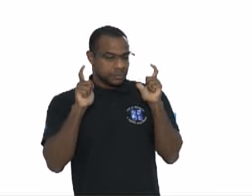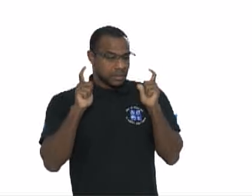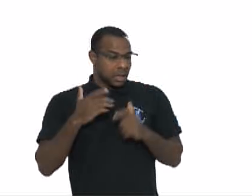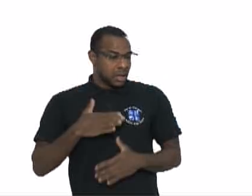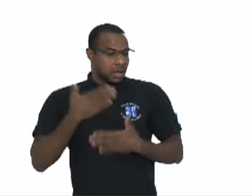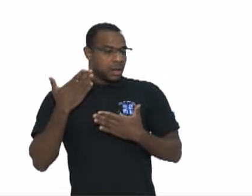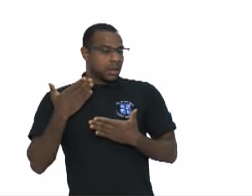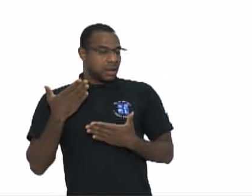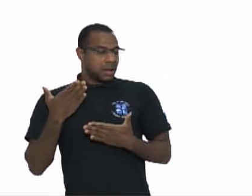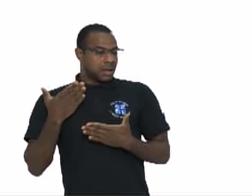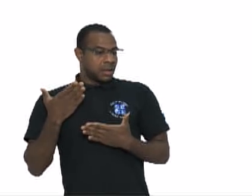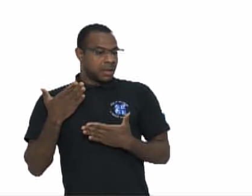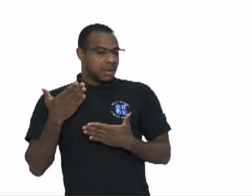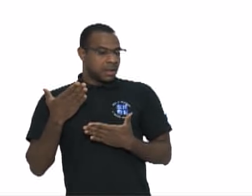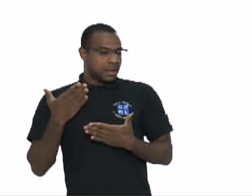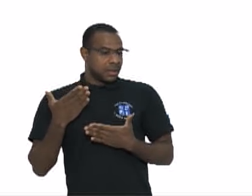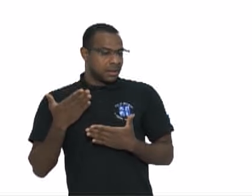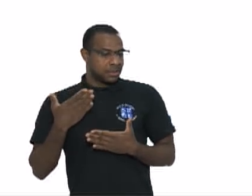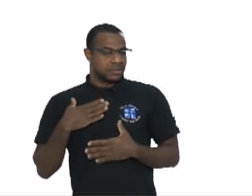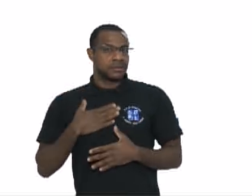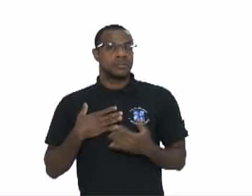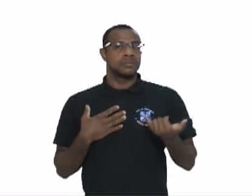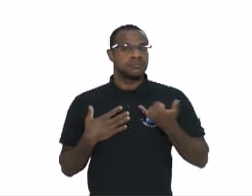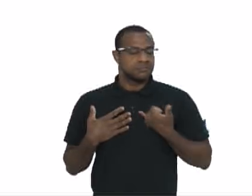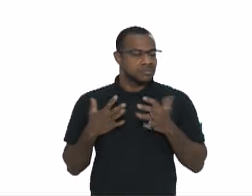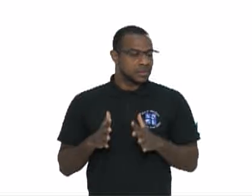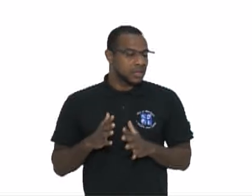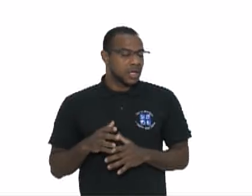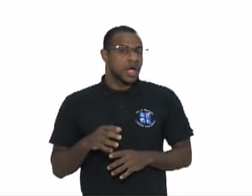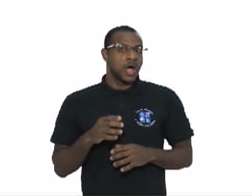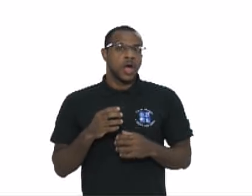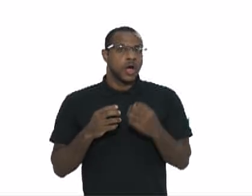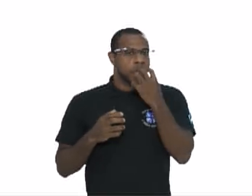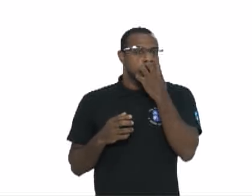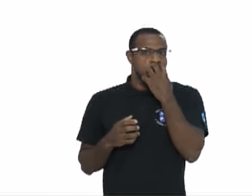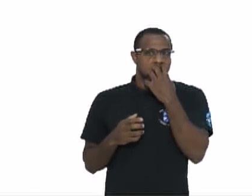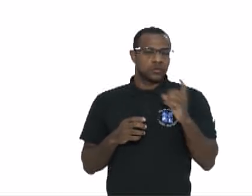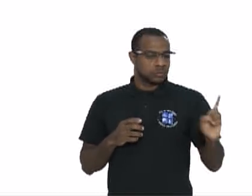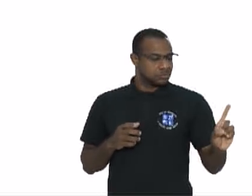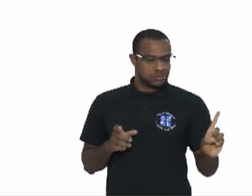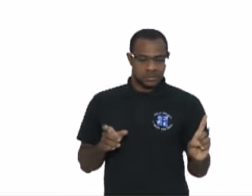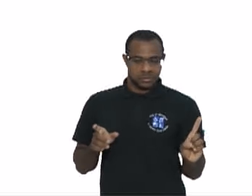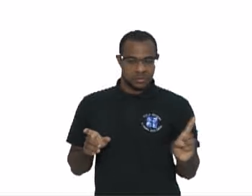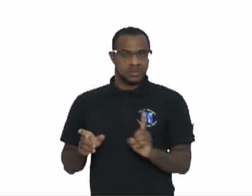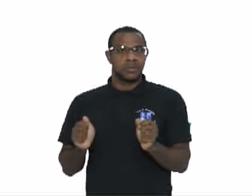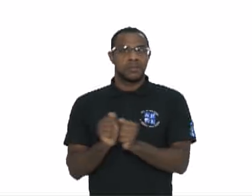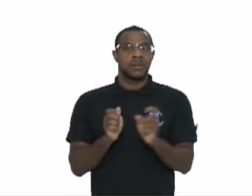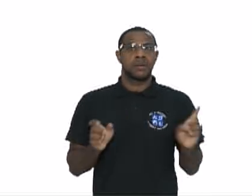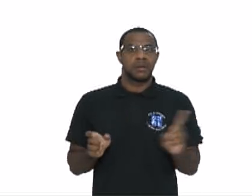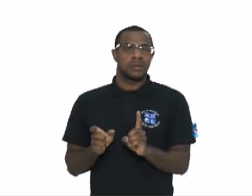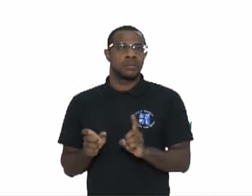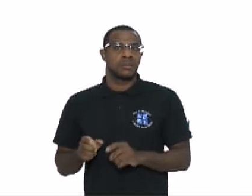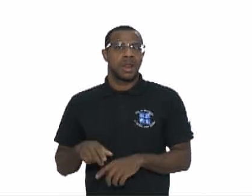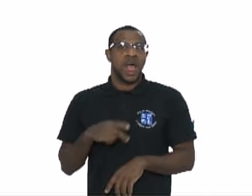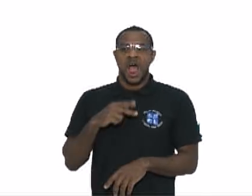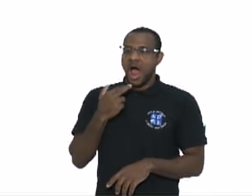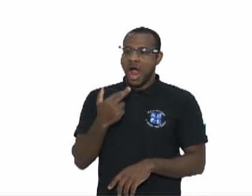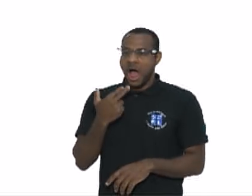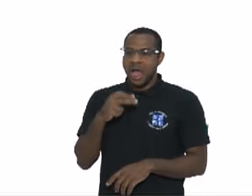pasmada. Suavemente avisado, o cachorro estacou diante dela. Sua língua